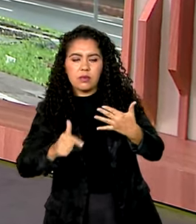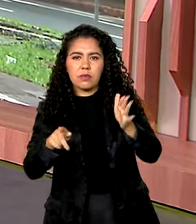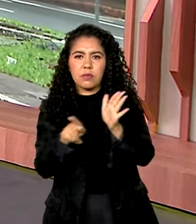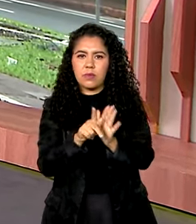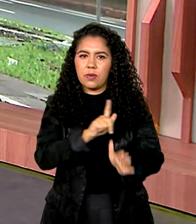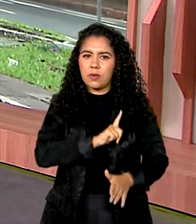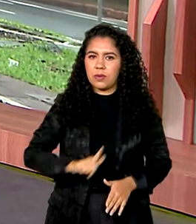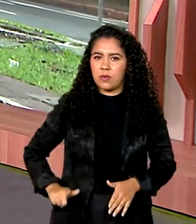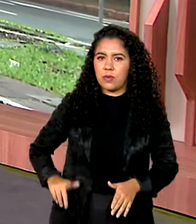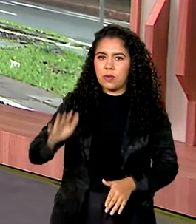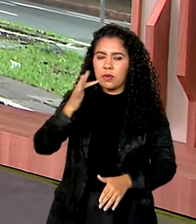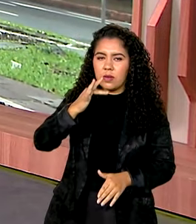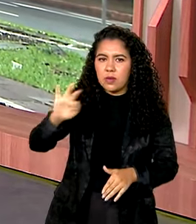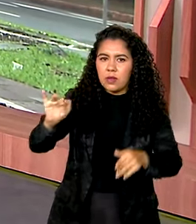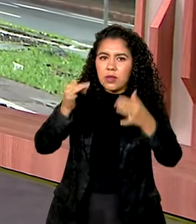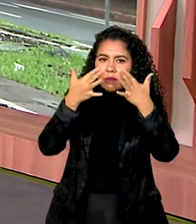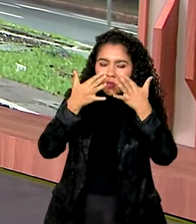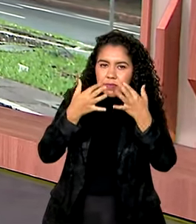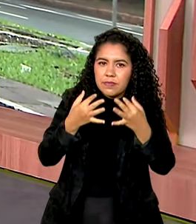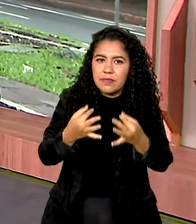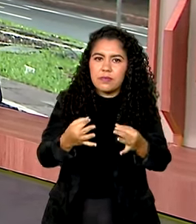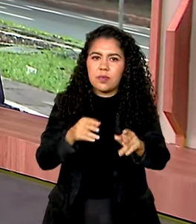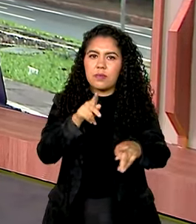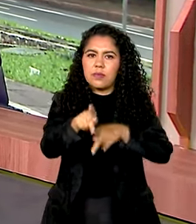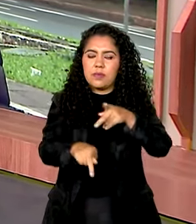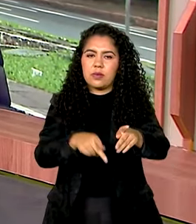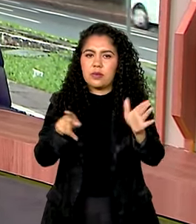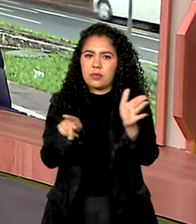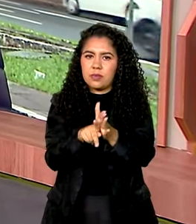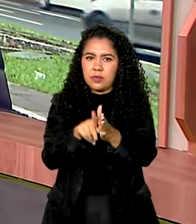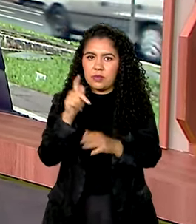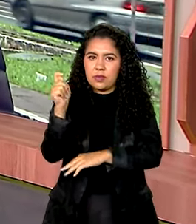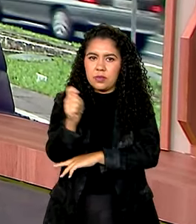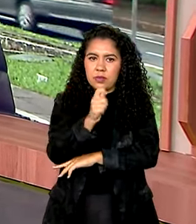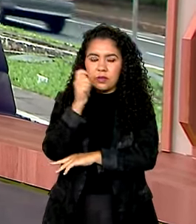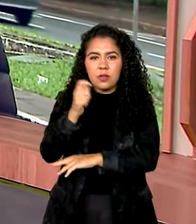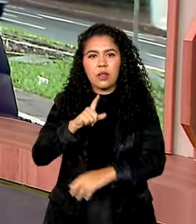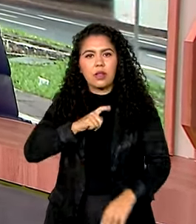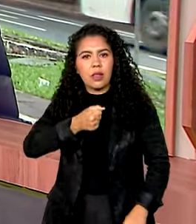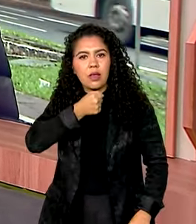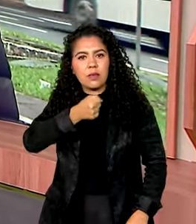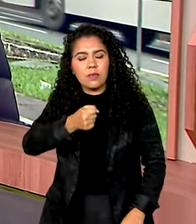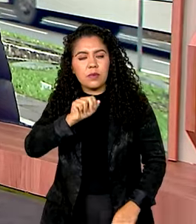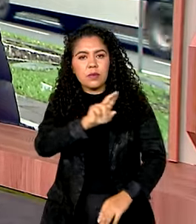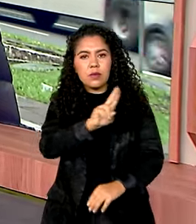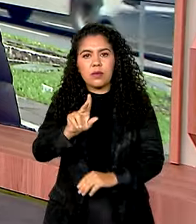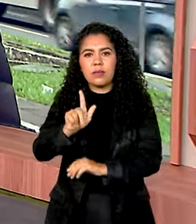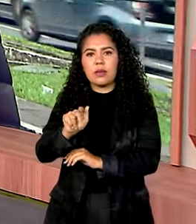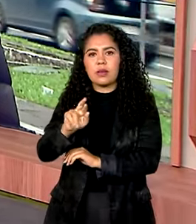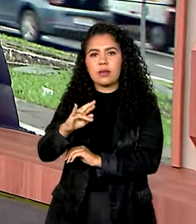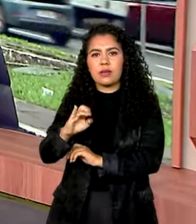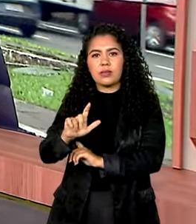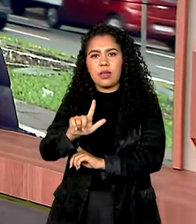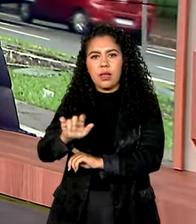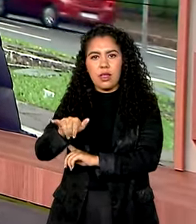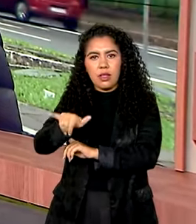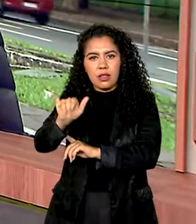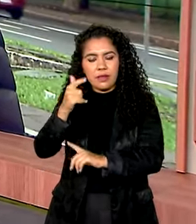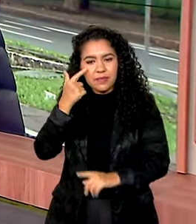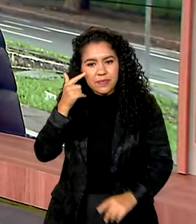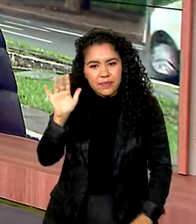atender as vítimas das chuvas. Quem está lá é Graciele Bittencourt. Olá, Graciele, bom dia para você.